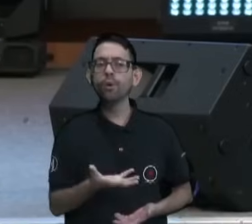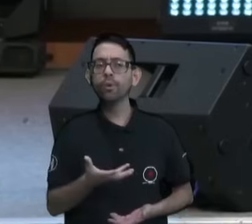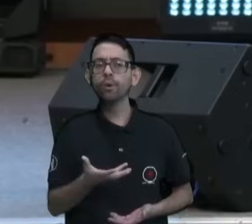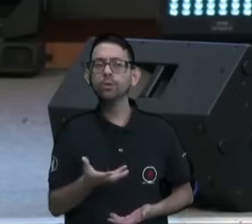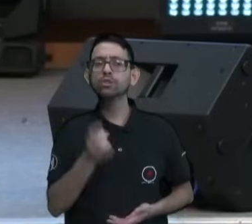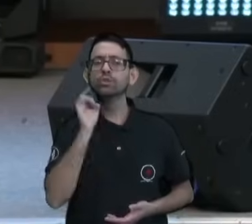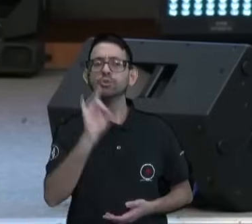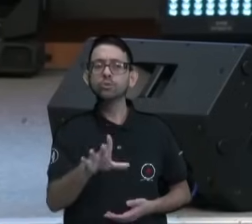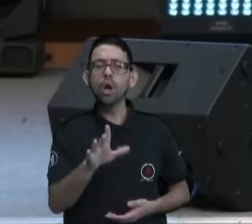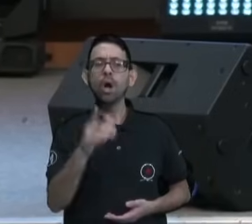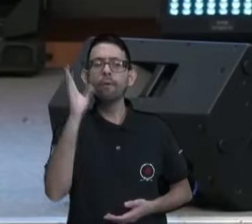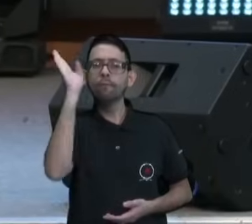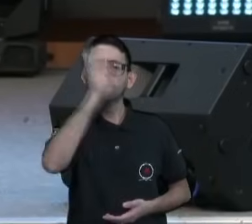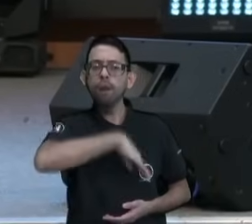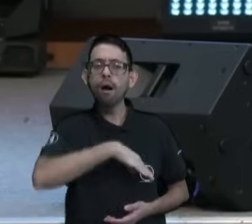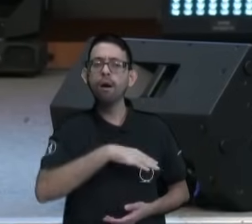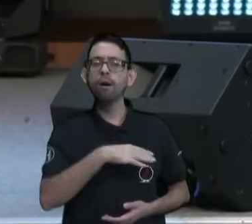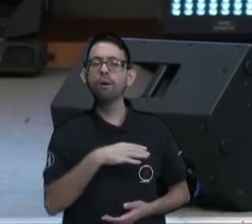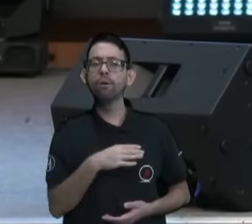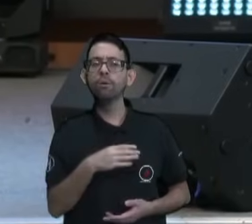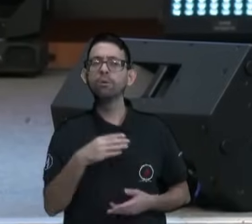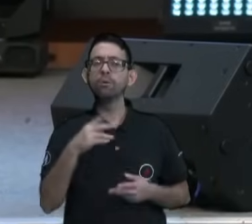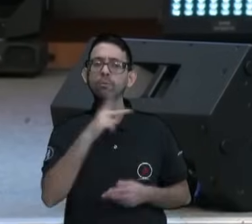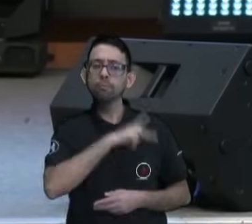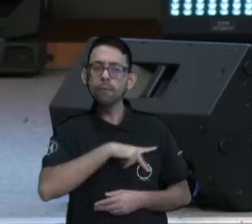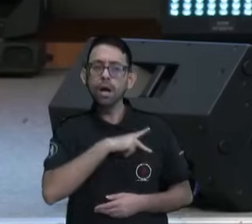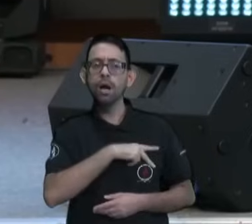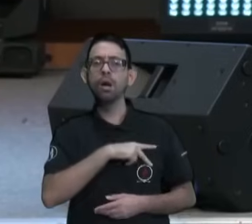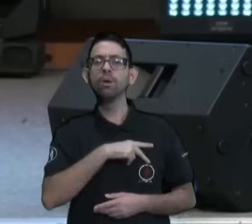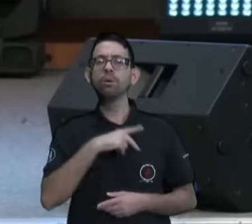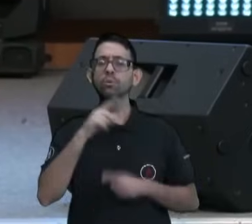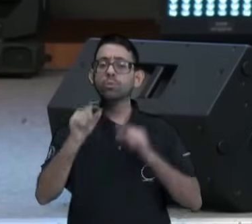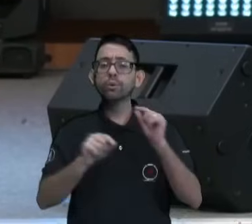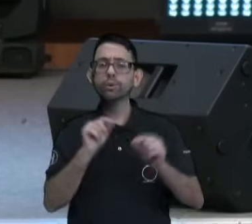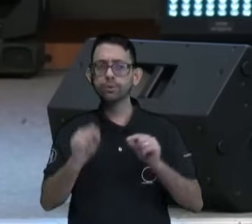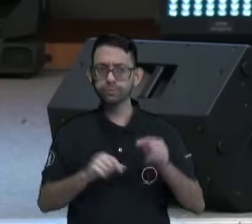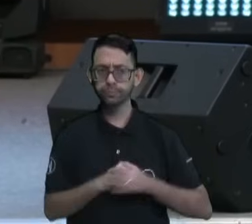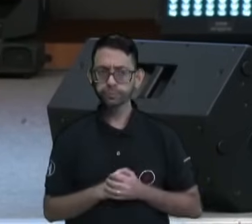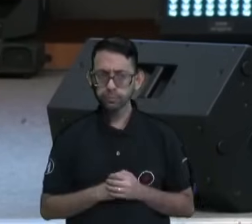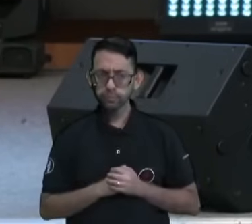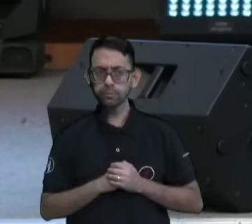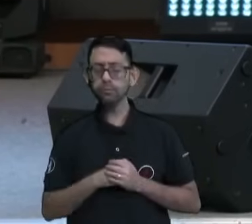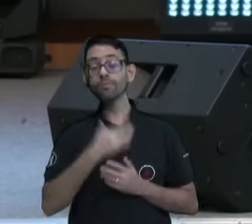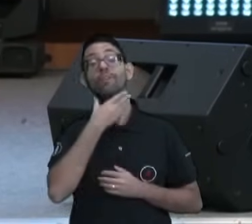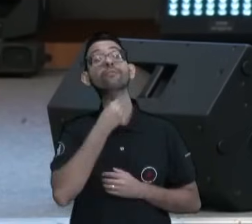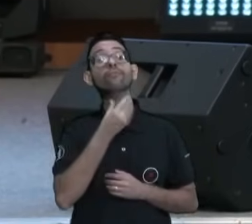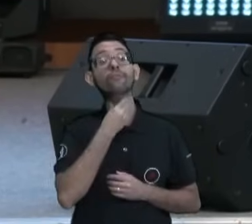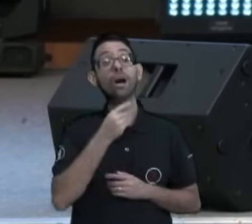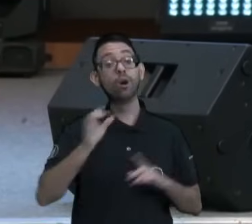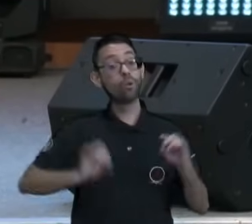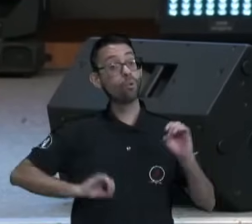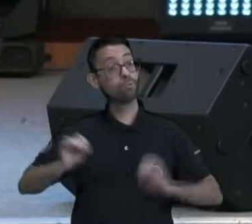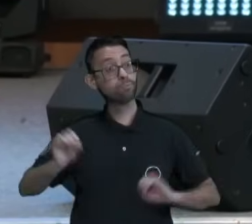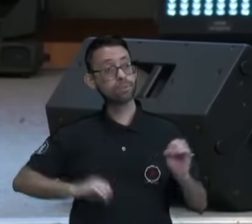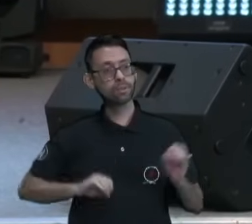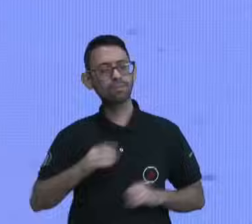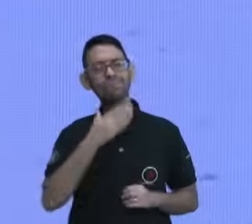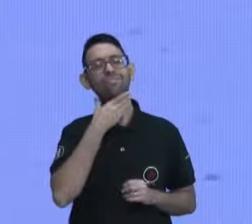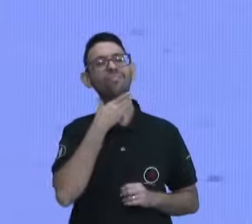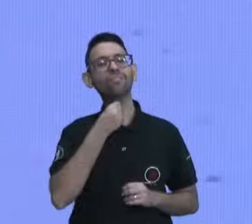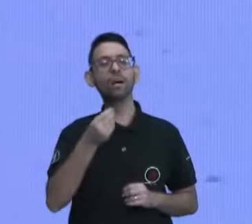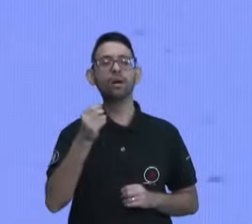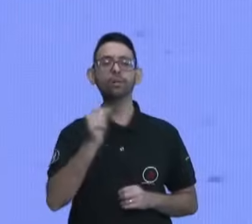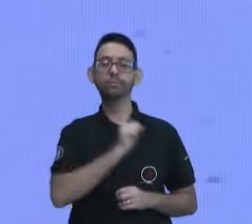tá aqui o apóstolo Paulo dizendo que esses obreiros falsos Apóstolos estão usando